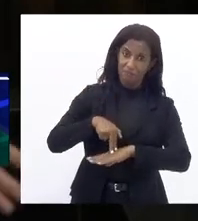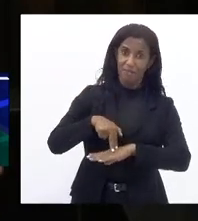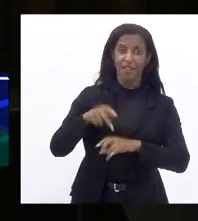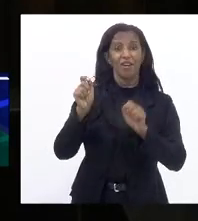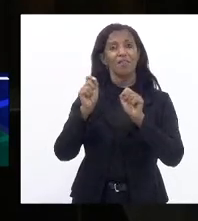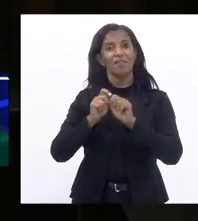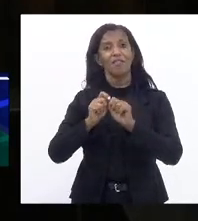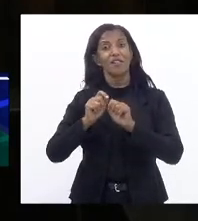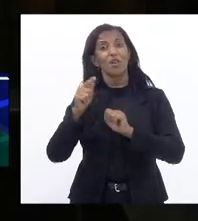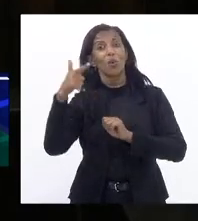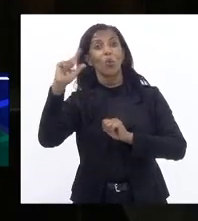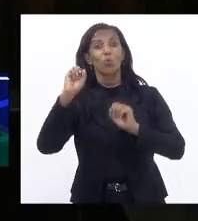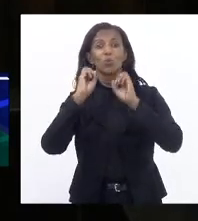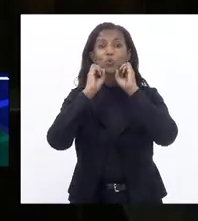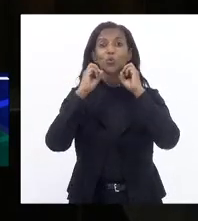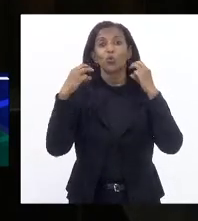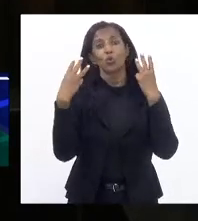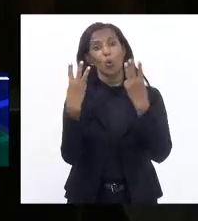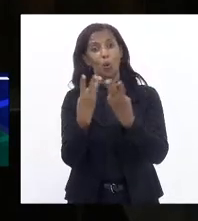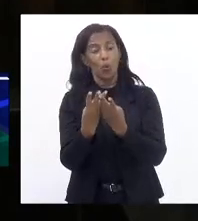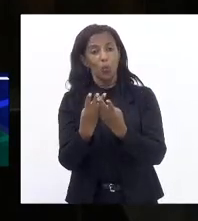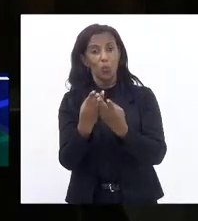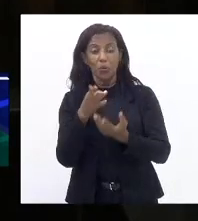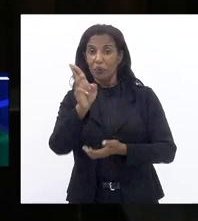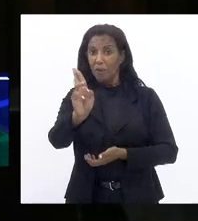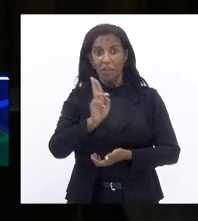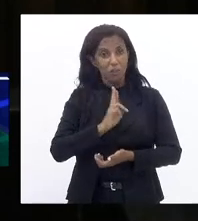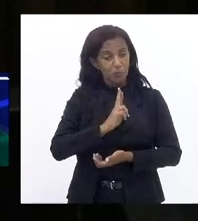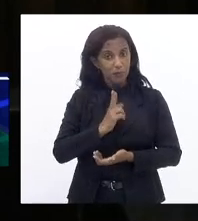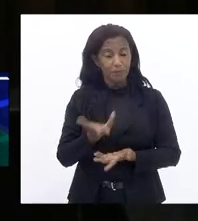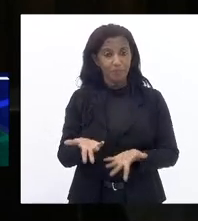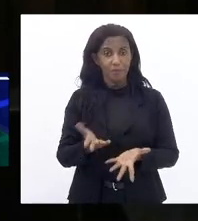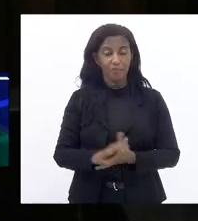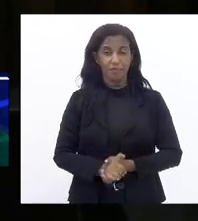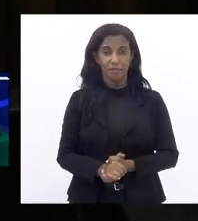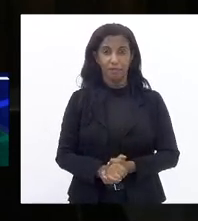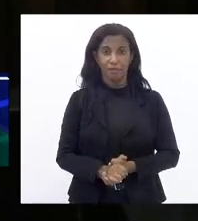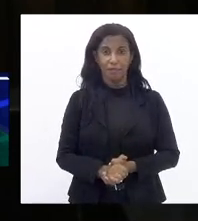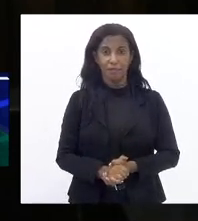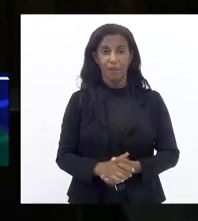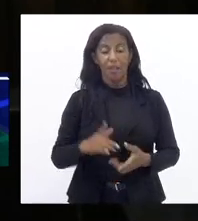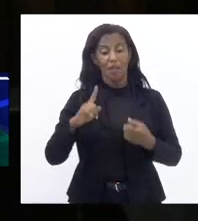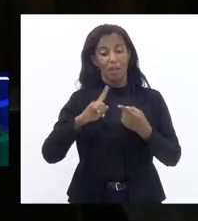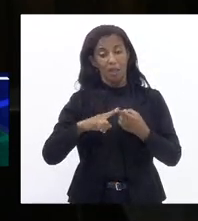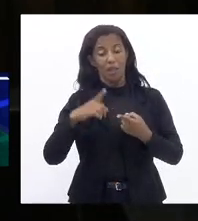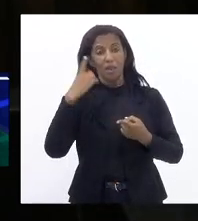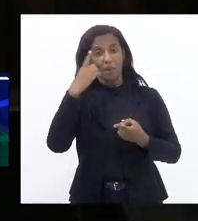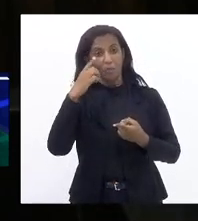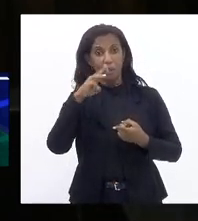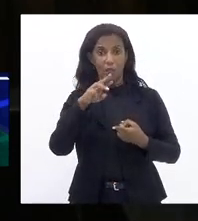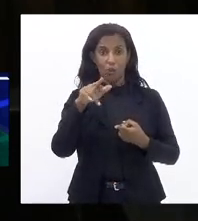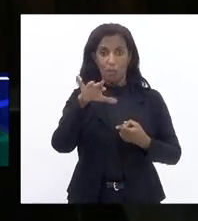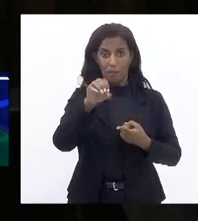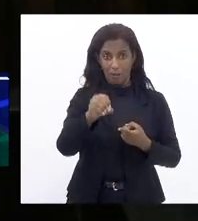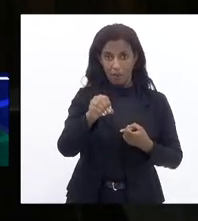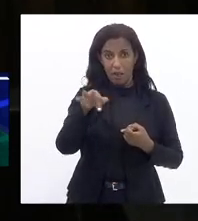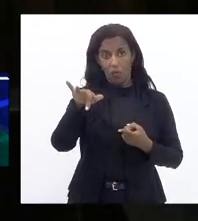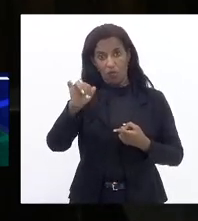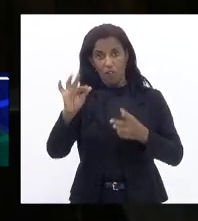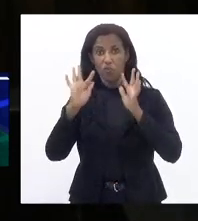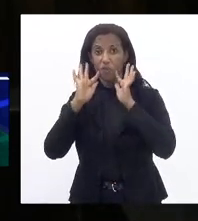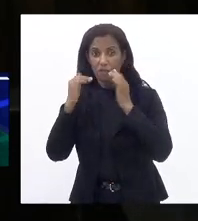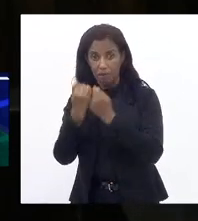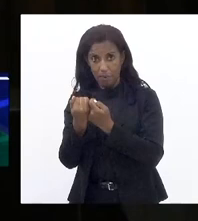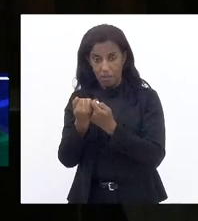show e não vai responder a minha pergunta? Deputado Marcelo Freixo e sua família levou milhões de dólares